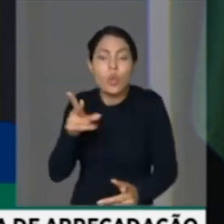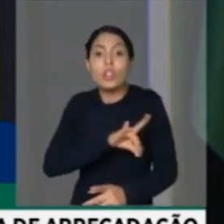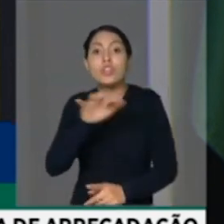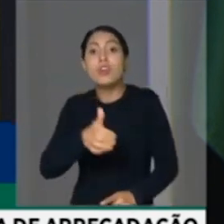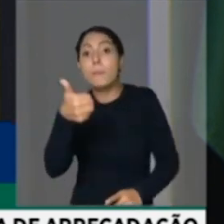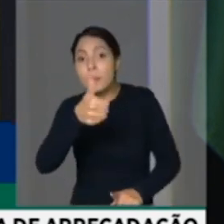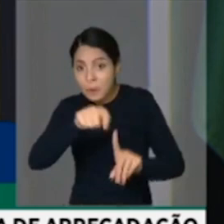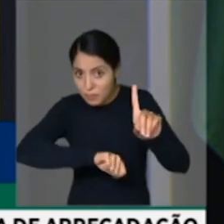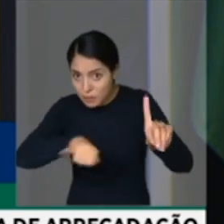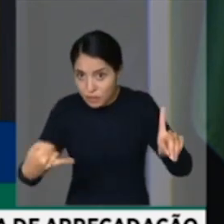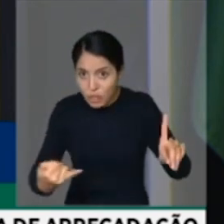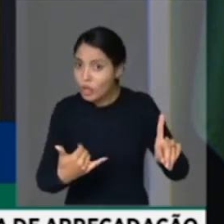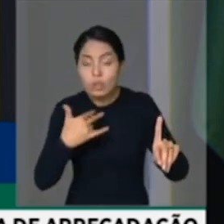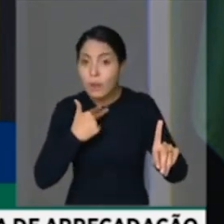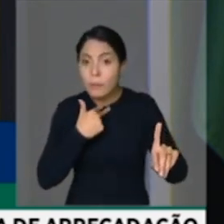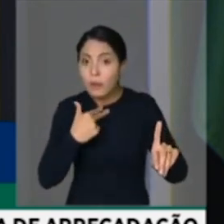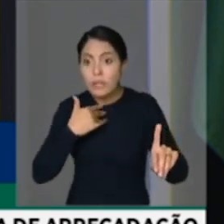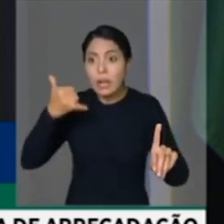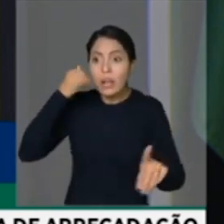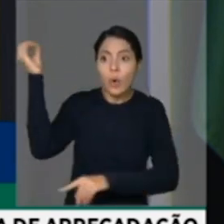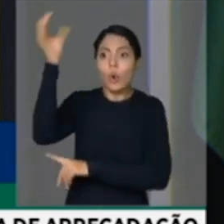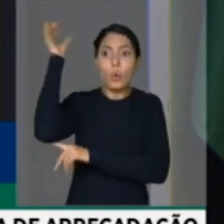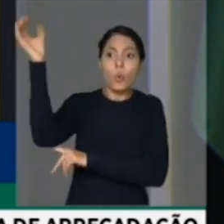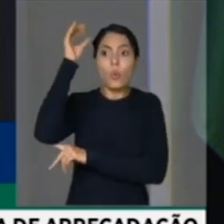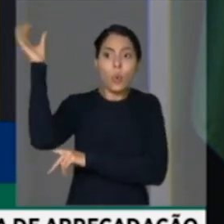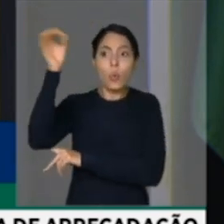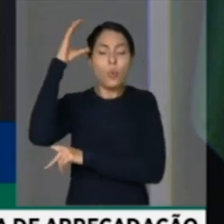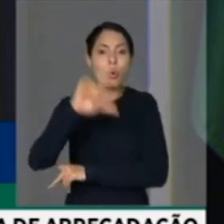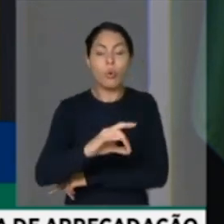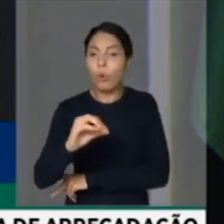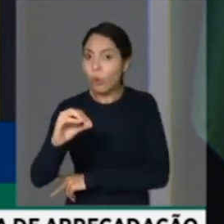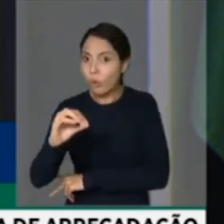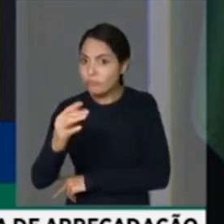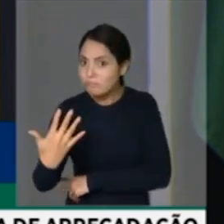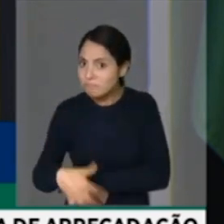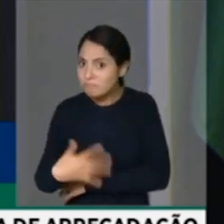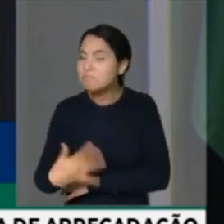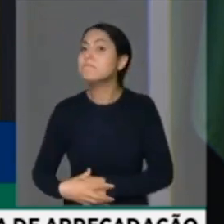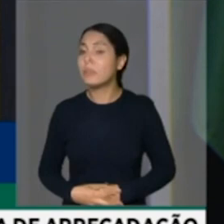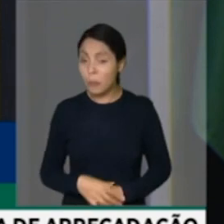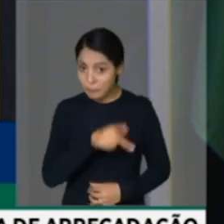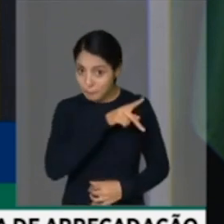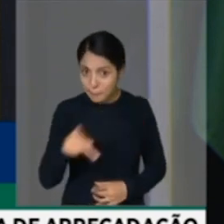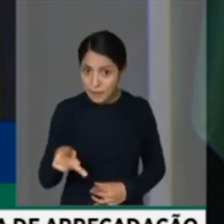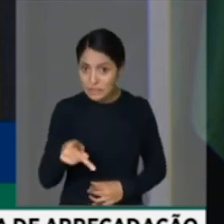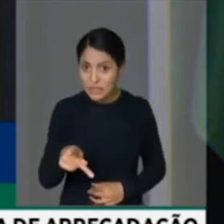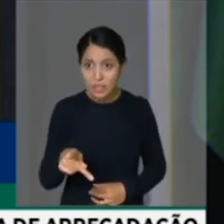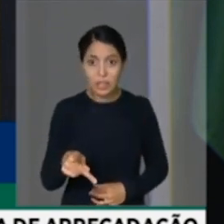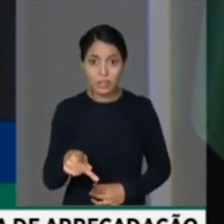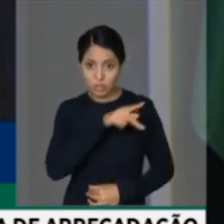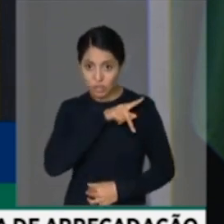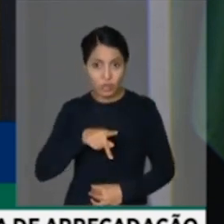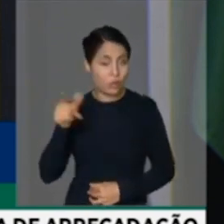1º de janeiro de 2021 sem aprovação da Lei de Diretrizes Orçamentárias. O presidente da República não pode comprar um café com